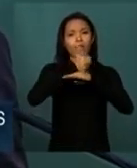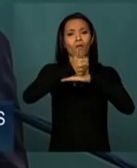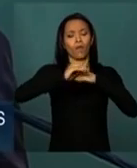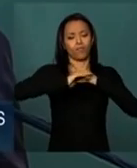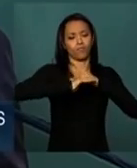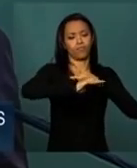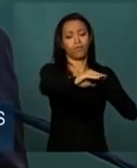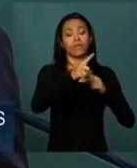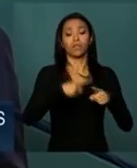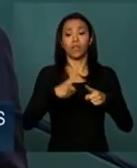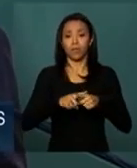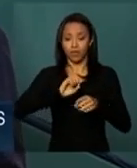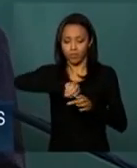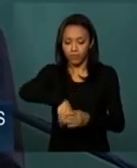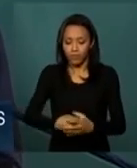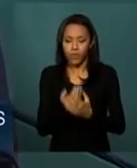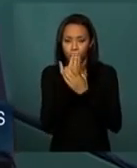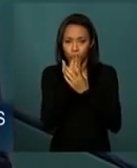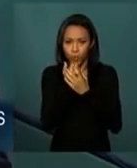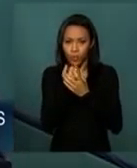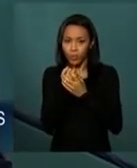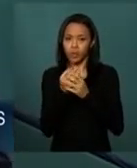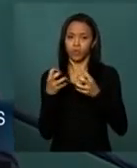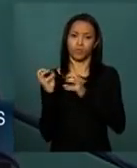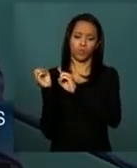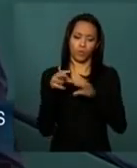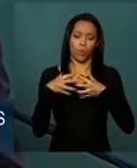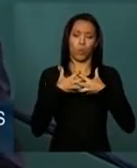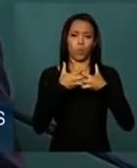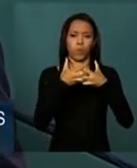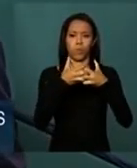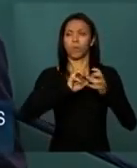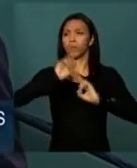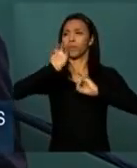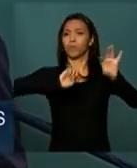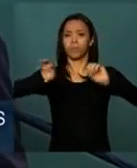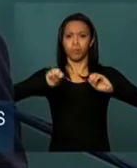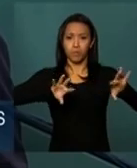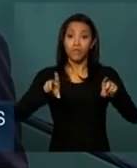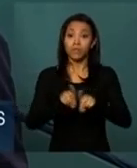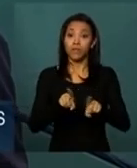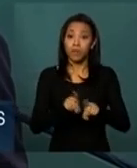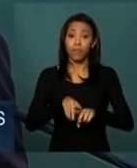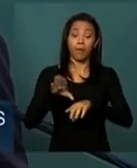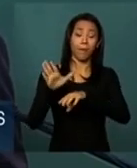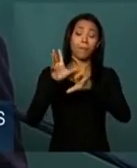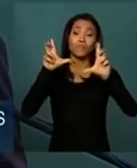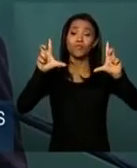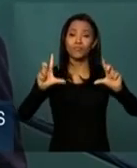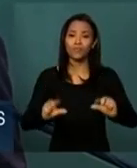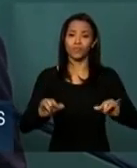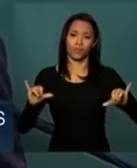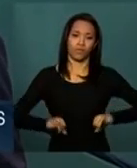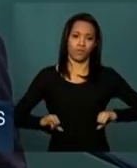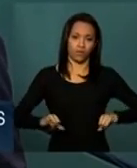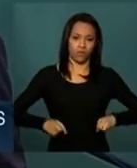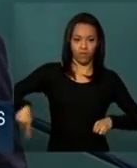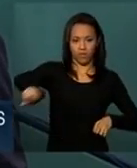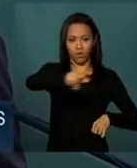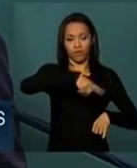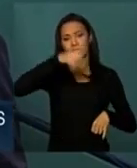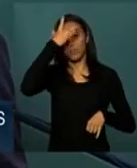escoamento da produção, como outras ações, bem como se vindo para amenizar o sofrimento, melhorando as